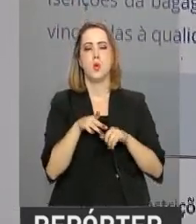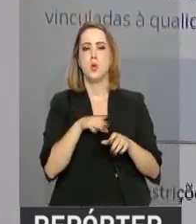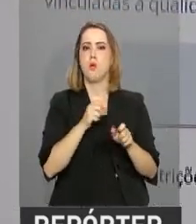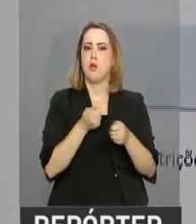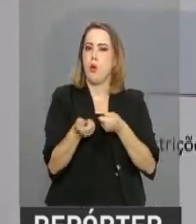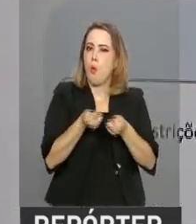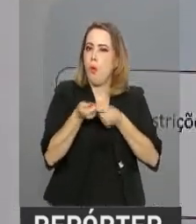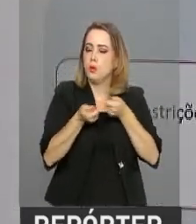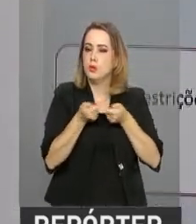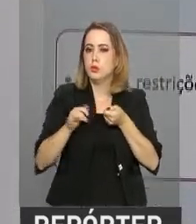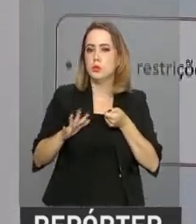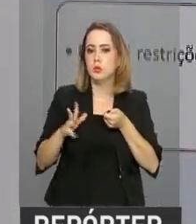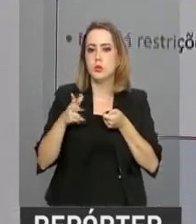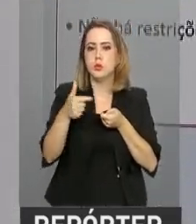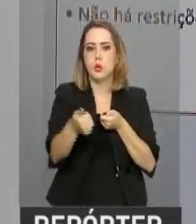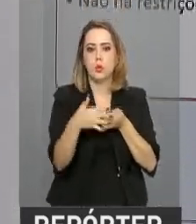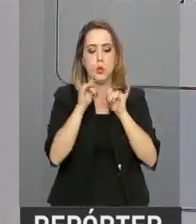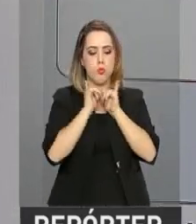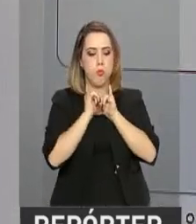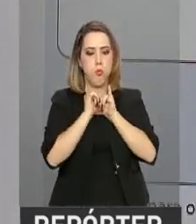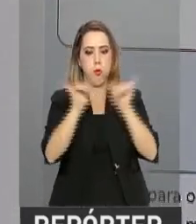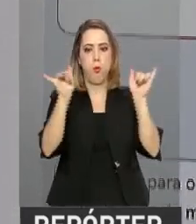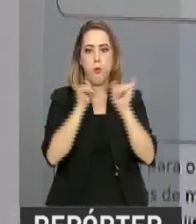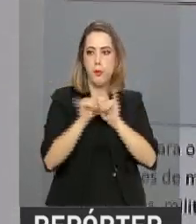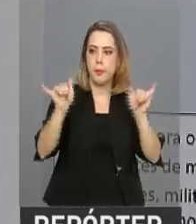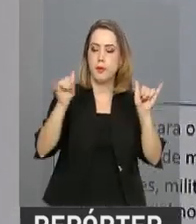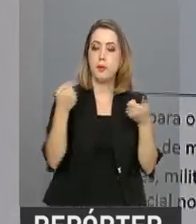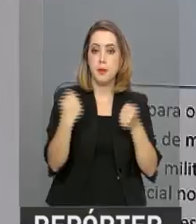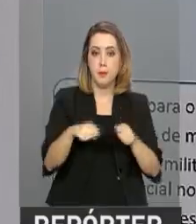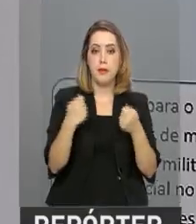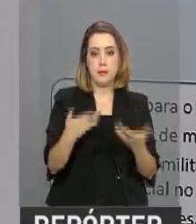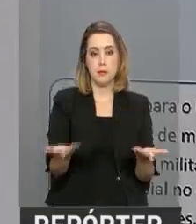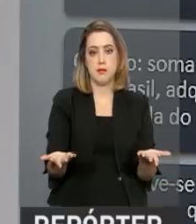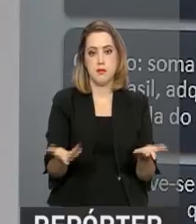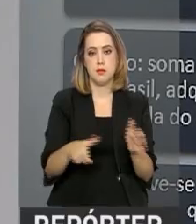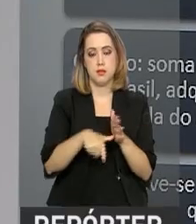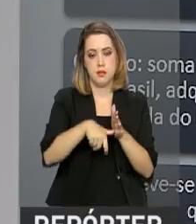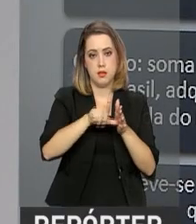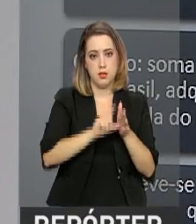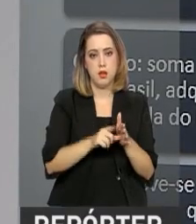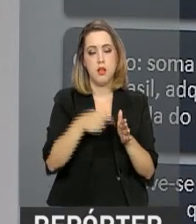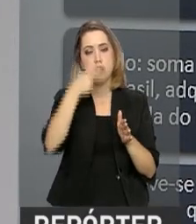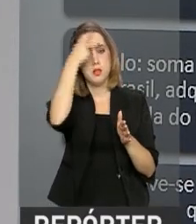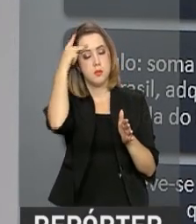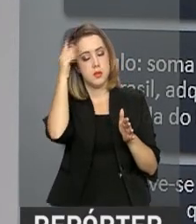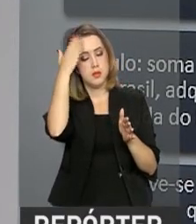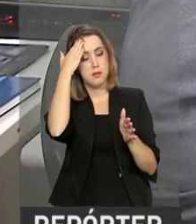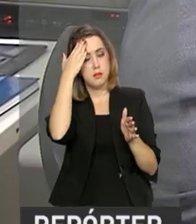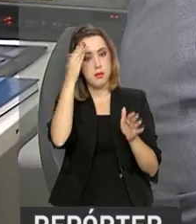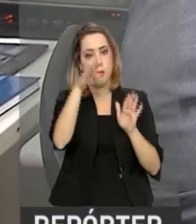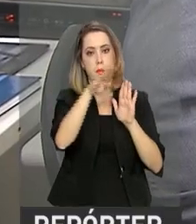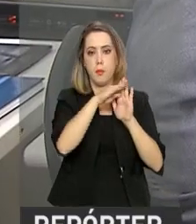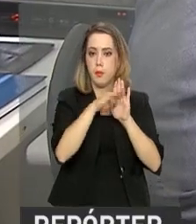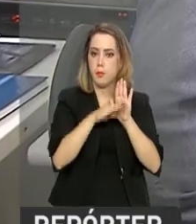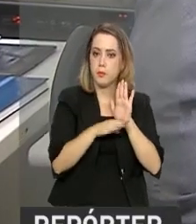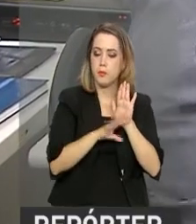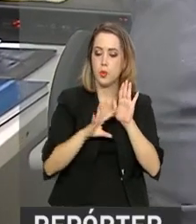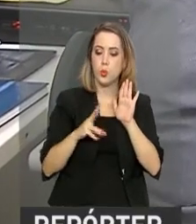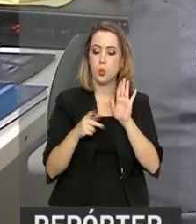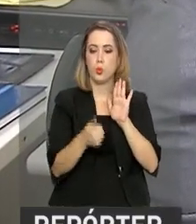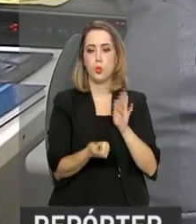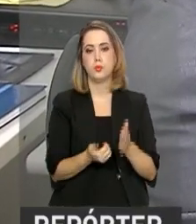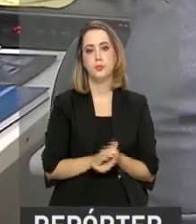todo essa parte de declaração aqui que está sendo exigida a pessoa tem que fazer para o auditor